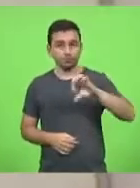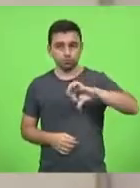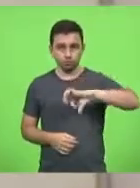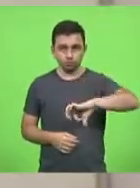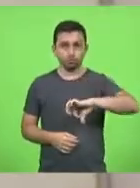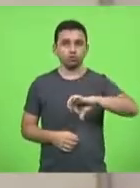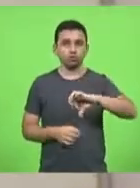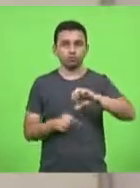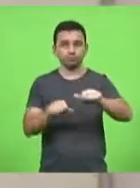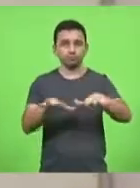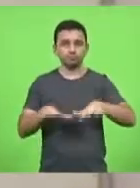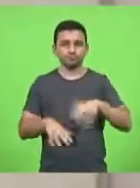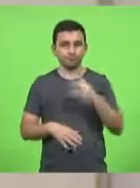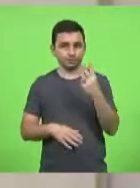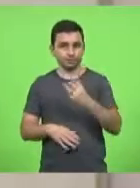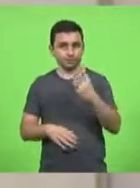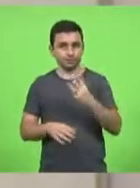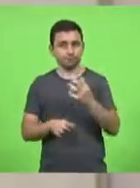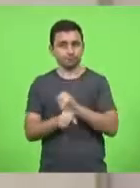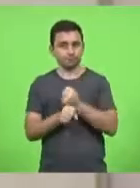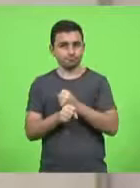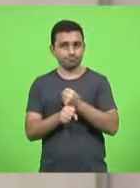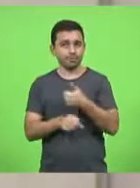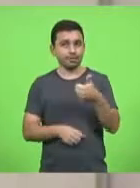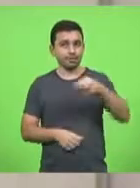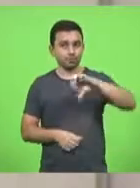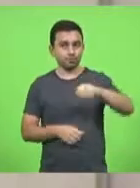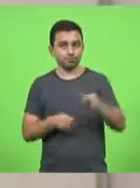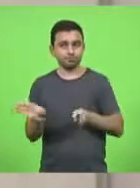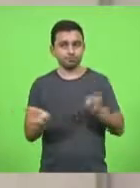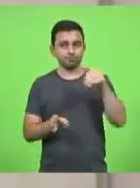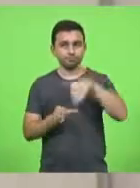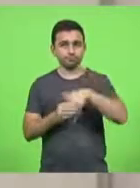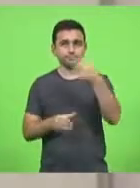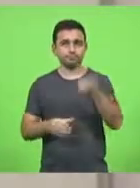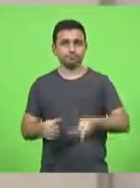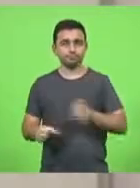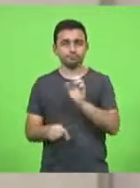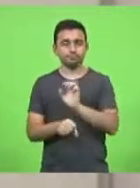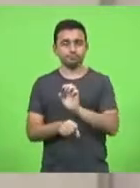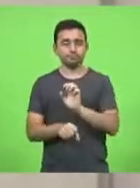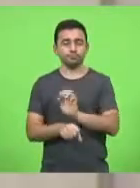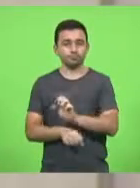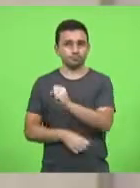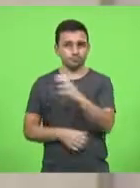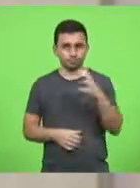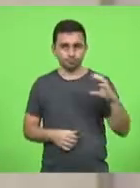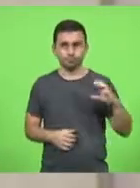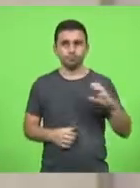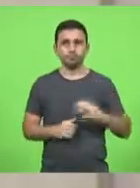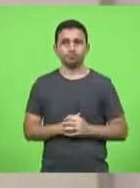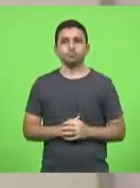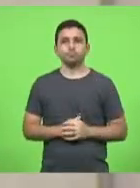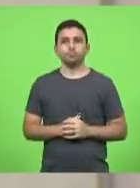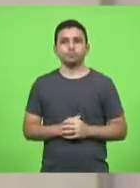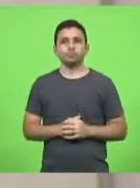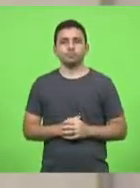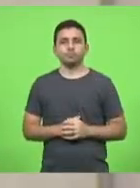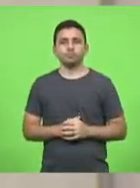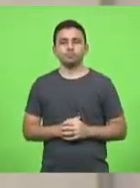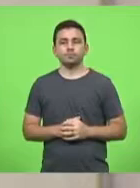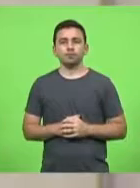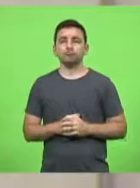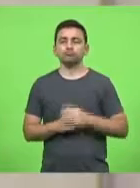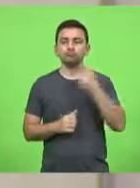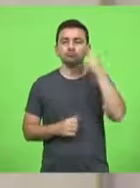ordinária da 3ª sessão legislativa da 19ª legislatura da Assembleia Legislativa do Estado de Santa Catarina,